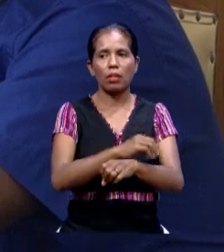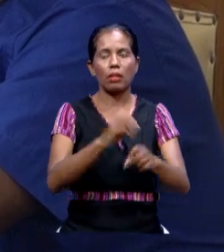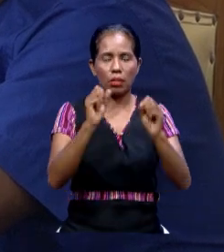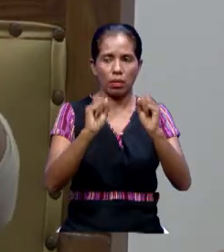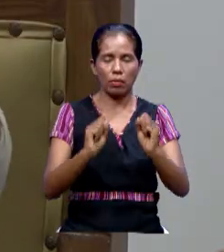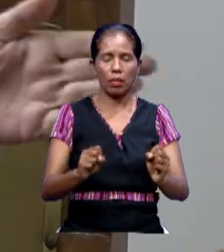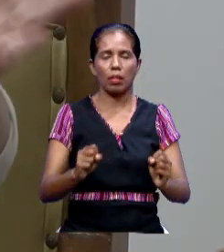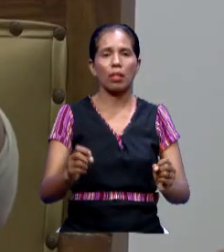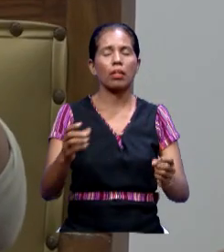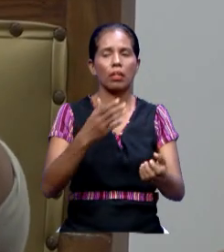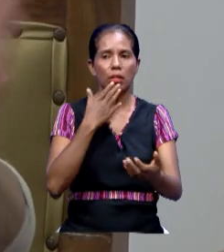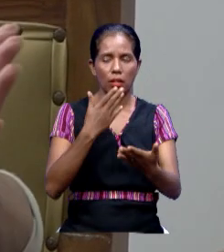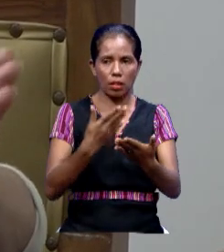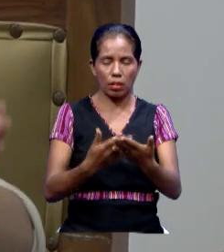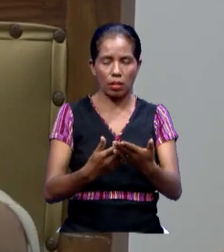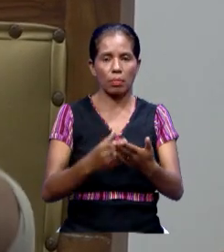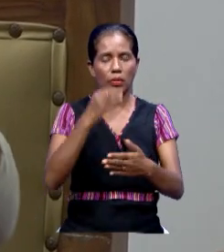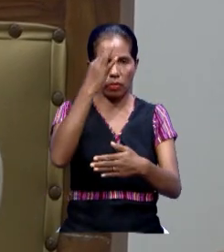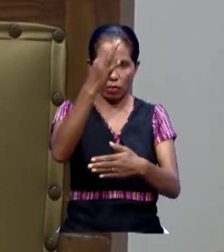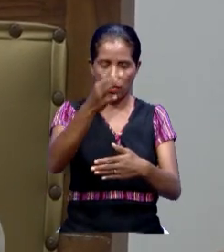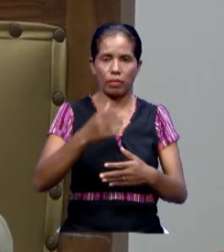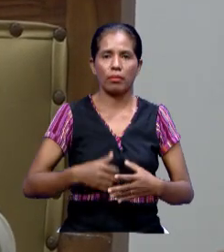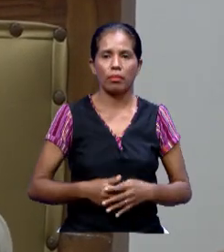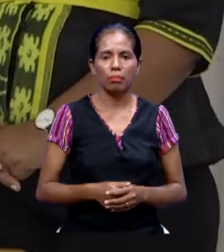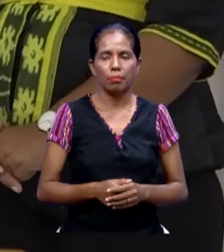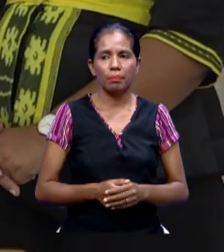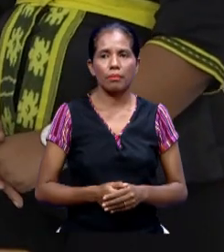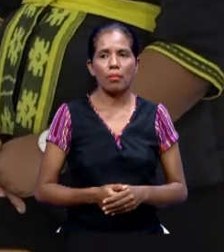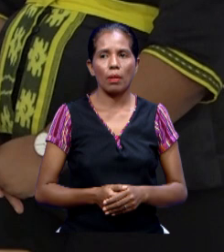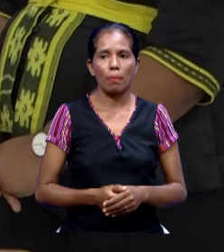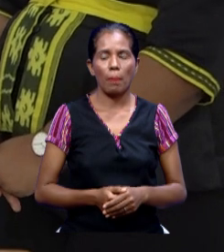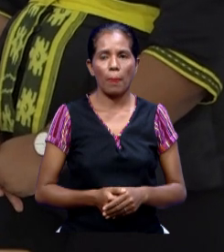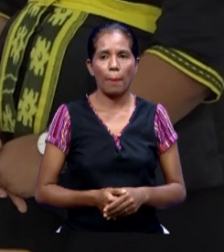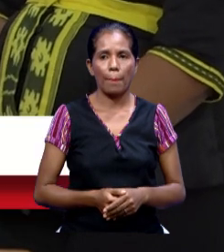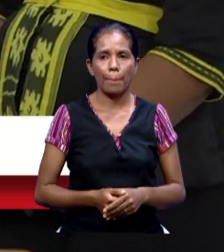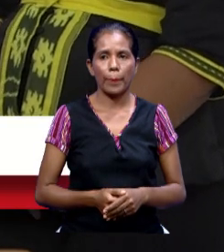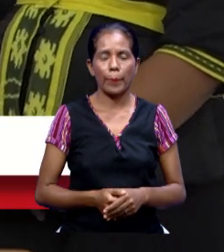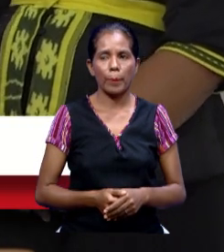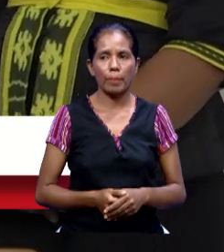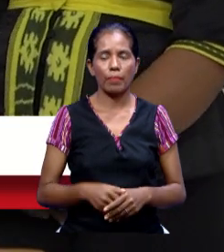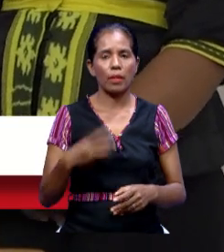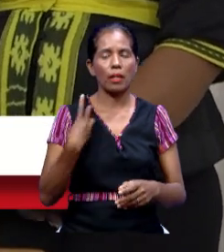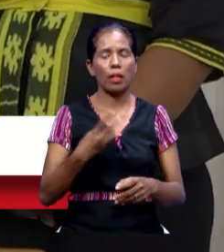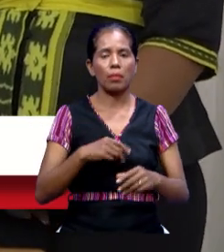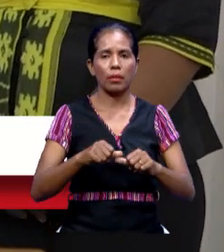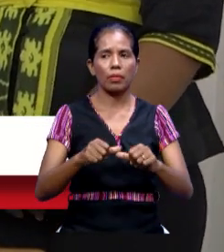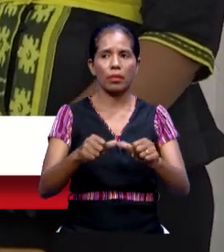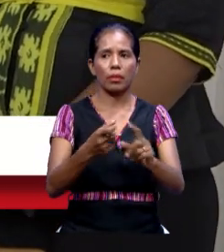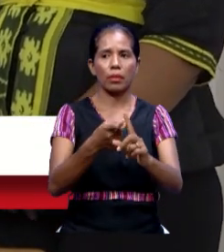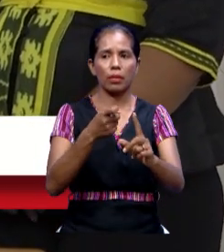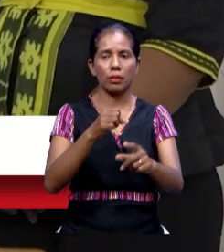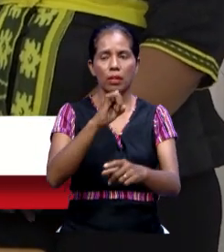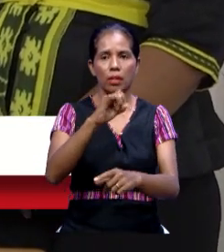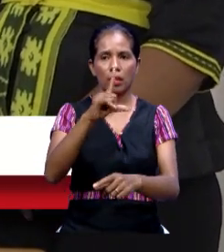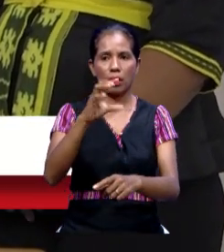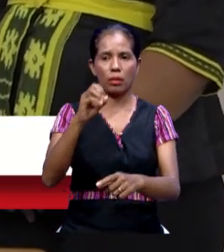atinge progresso nível sustentável para o futuro. So from ILO, we would like to continue supporting. Husi parti ILO nian sir